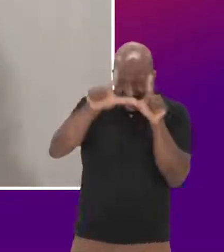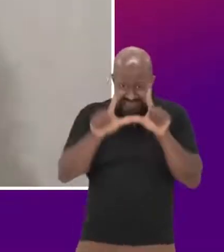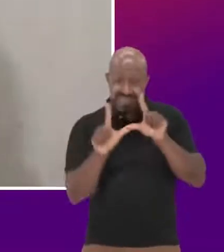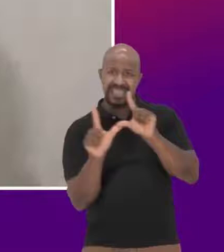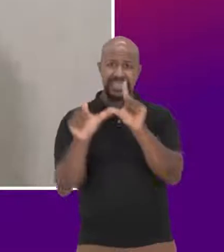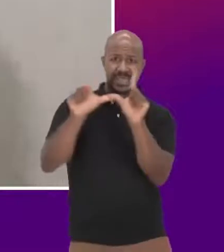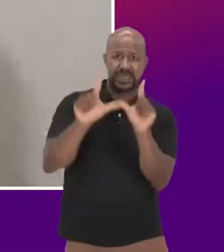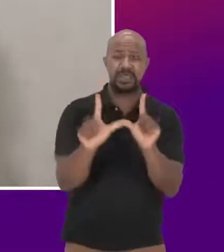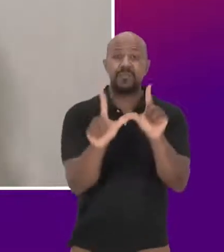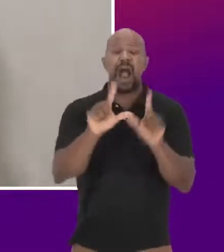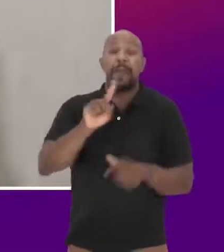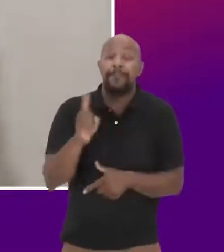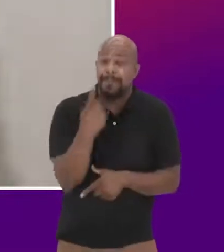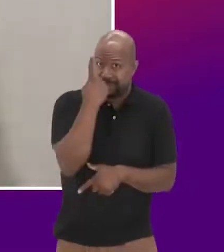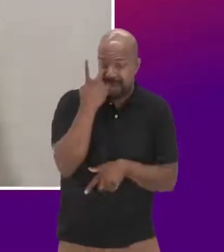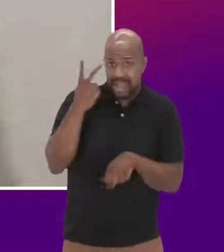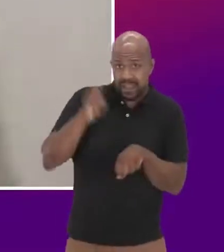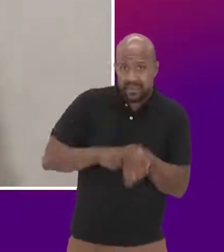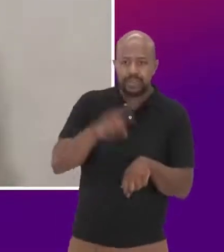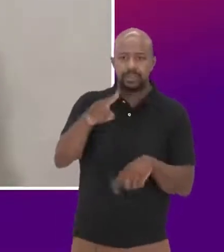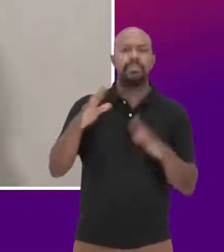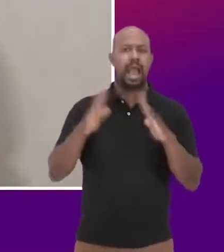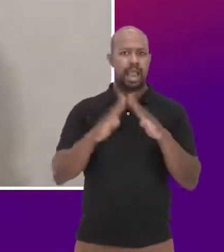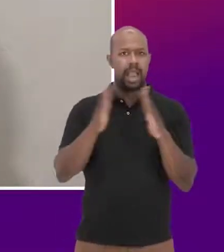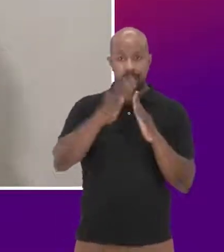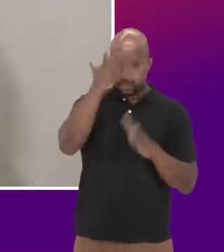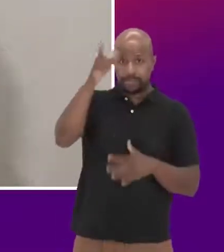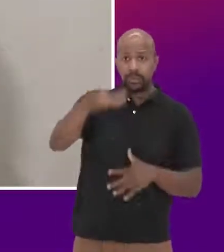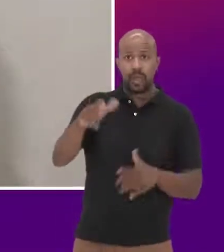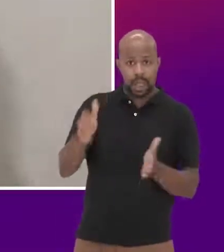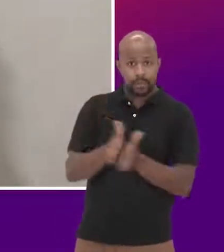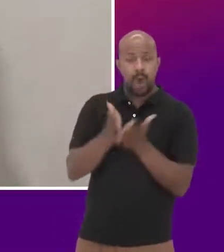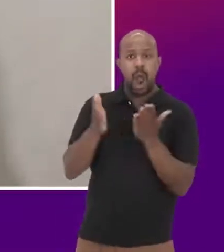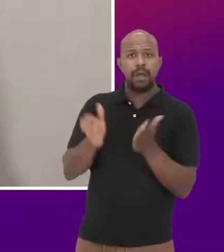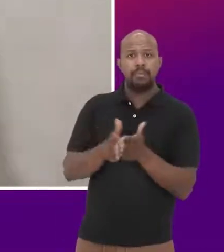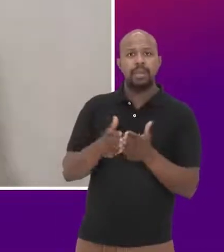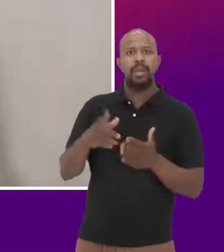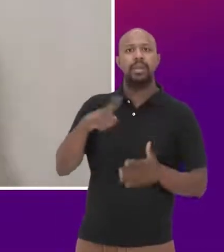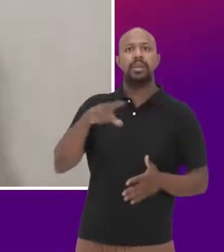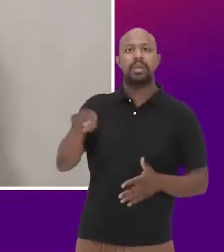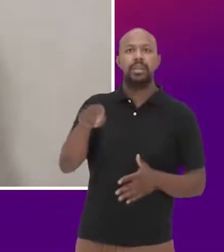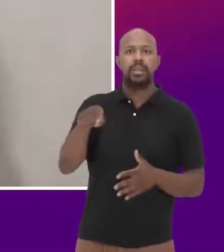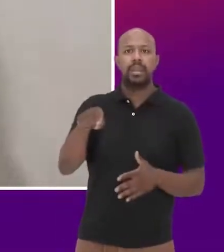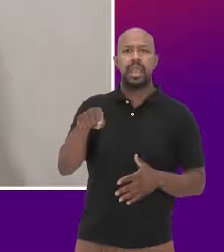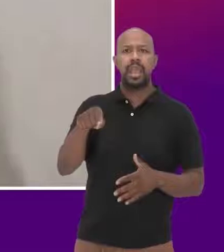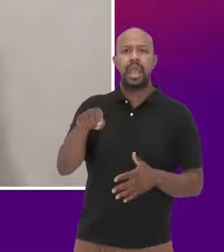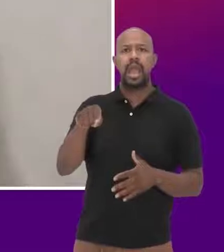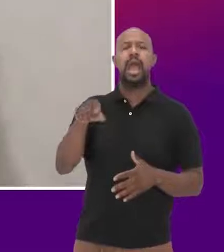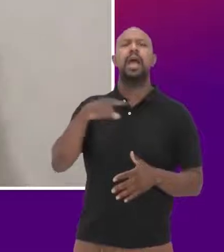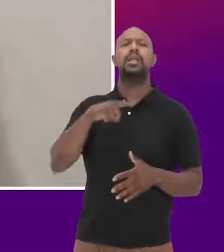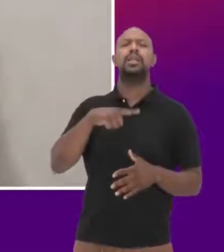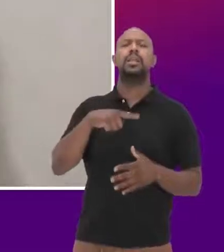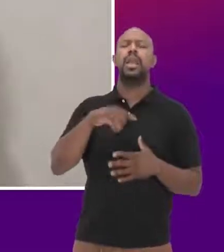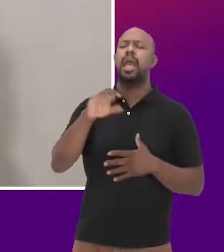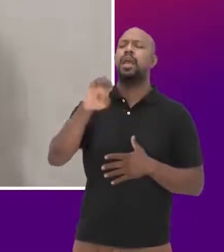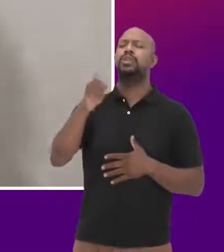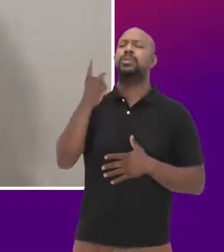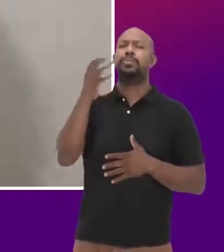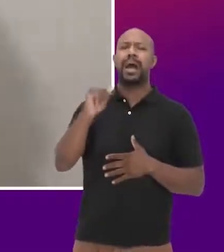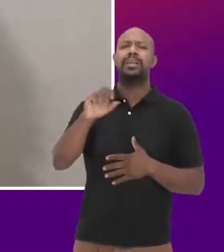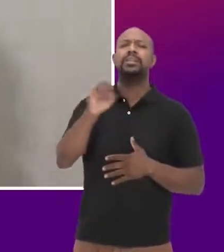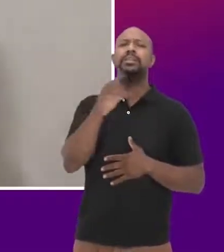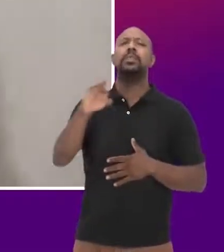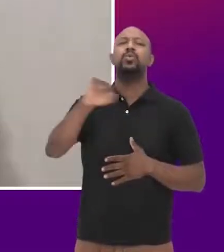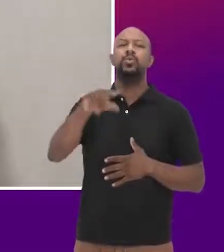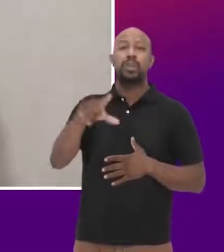Foi a primeira vez que eu vi numa casa de uma pessoa pobre ter espada de São Jorge